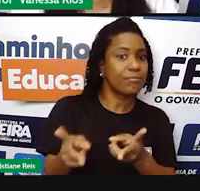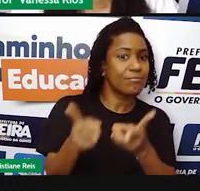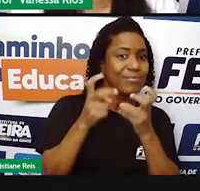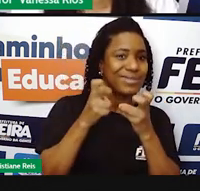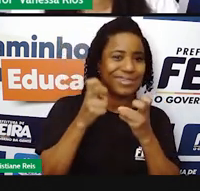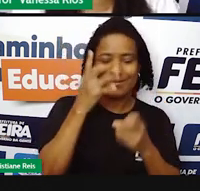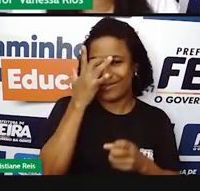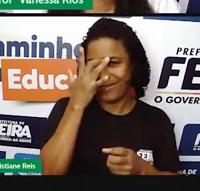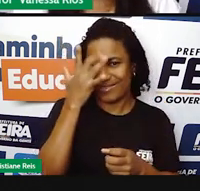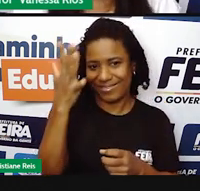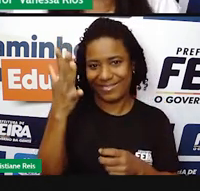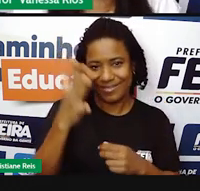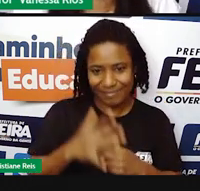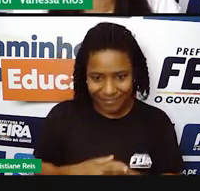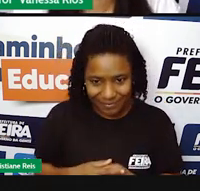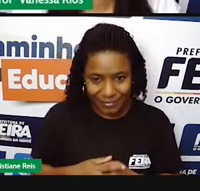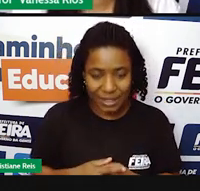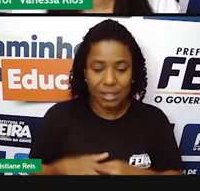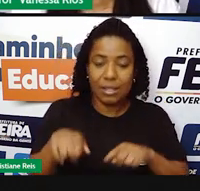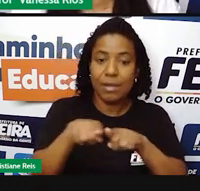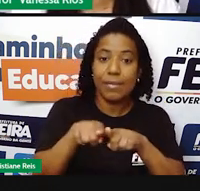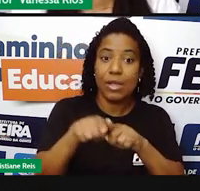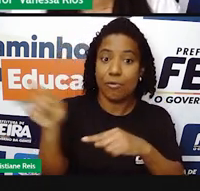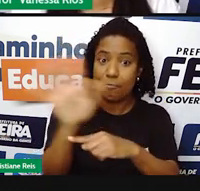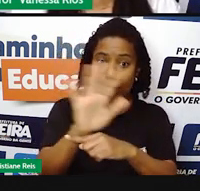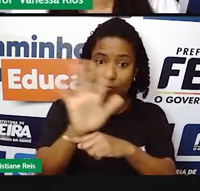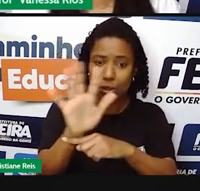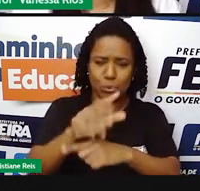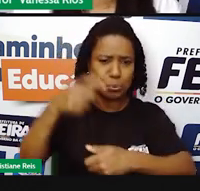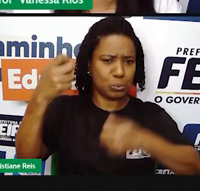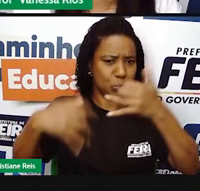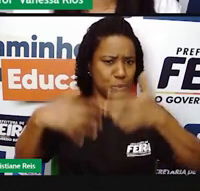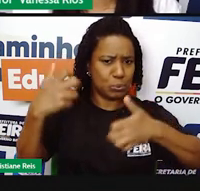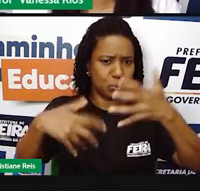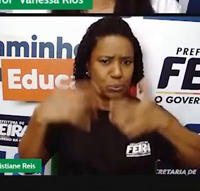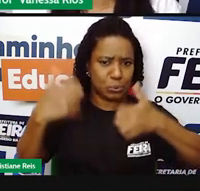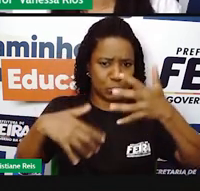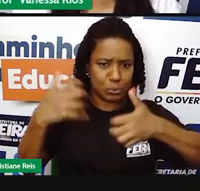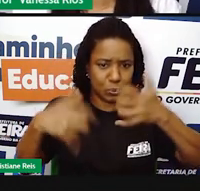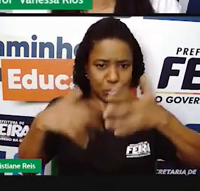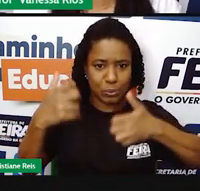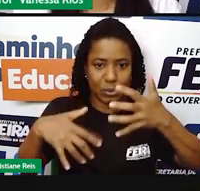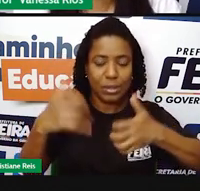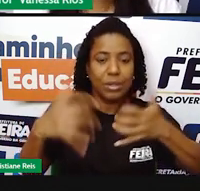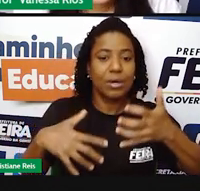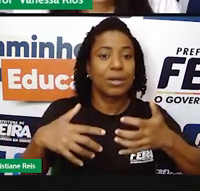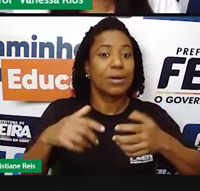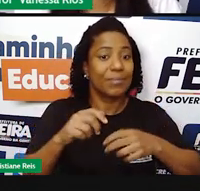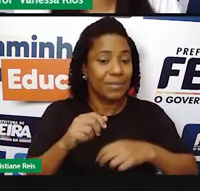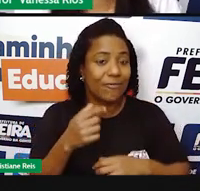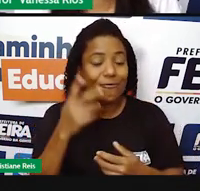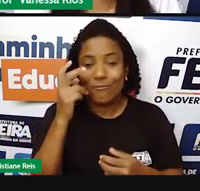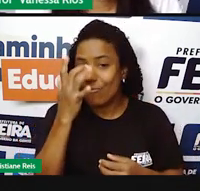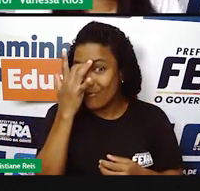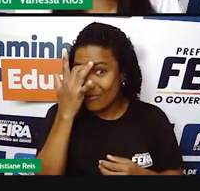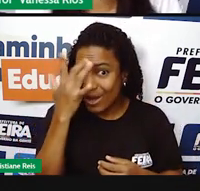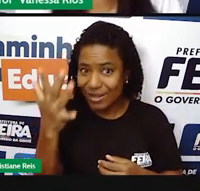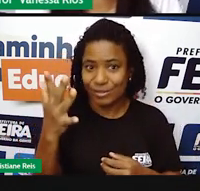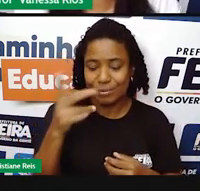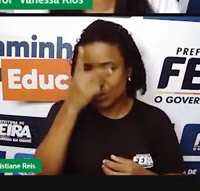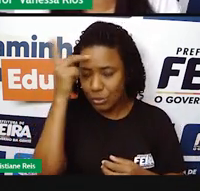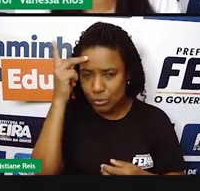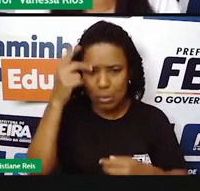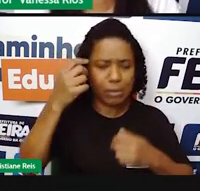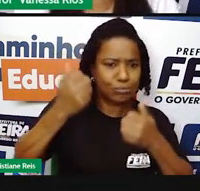as próprias informações trazidas pelo vídeo, né? Que fala do que está escrito, mas aí traz de uma forma oral, né? Falada,